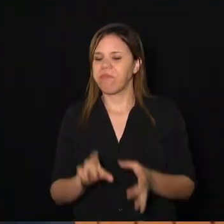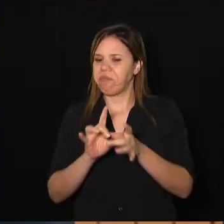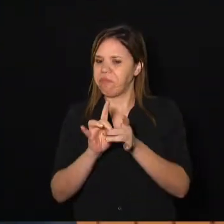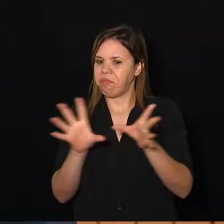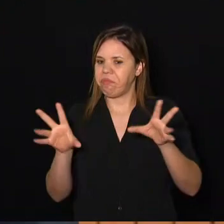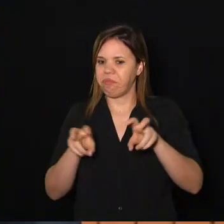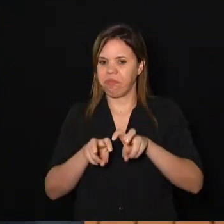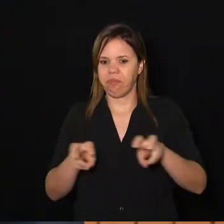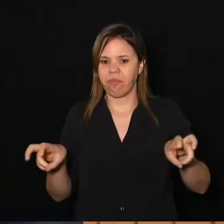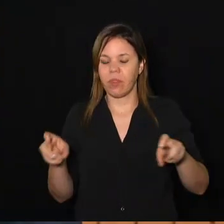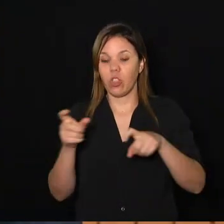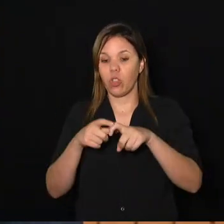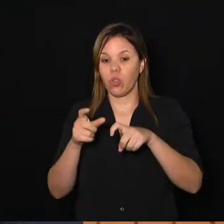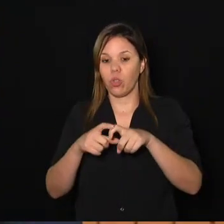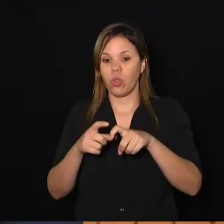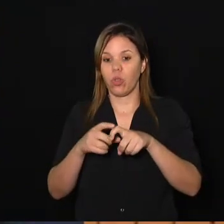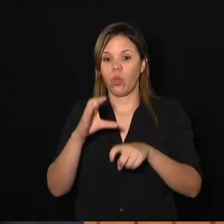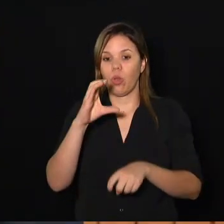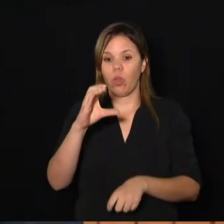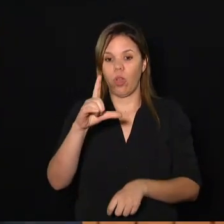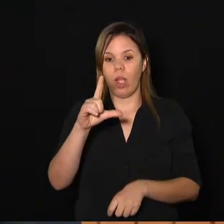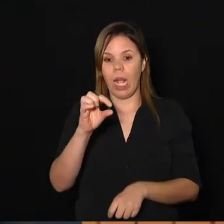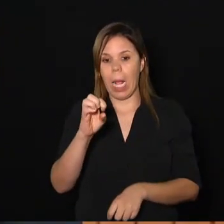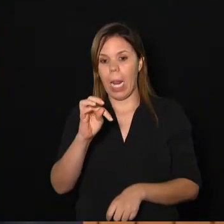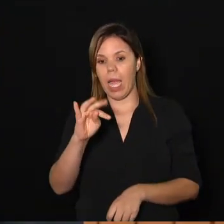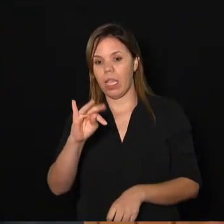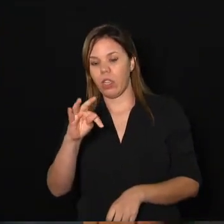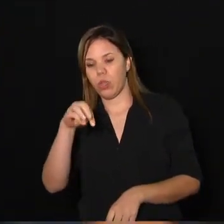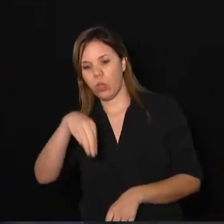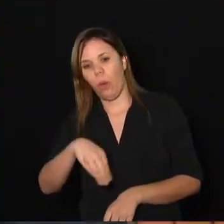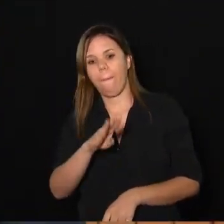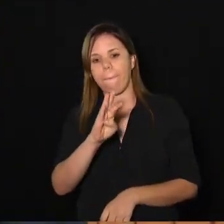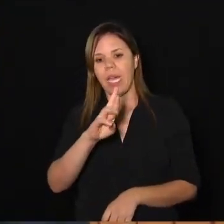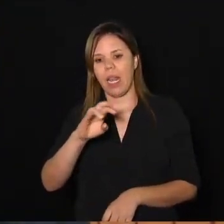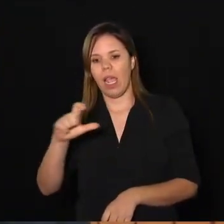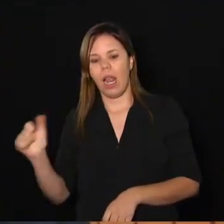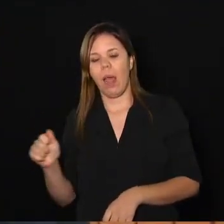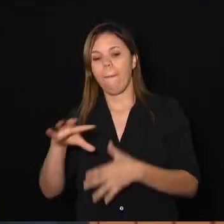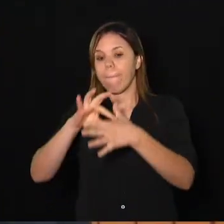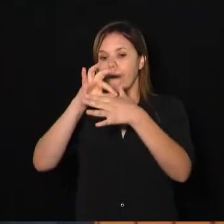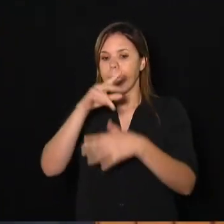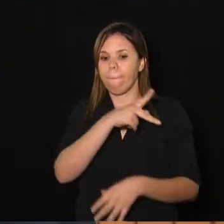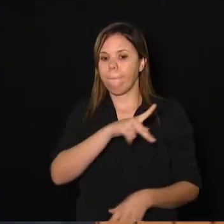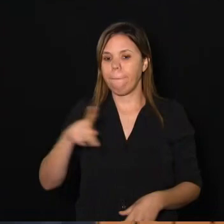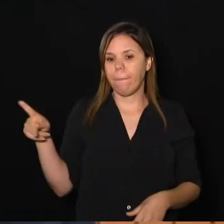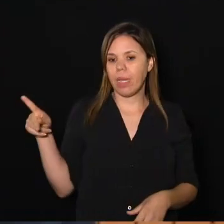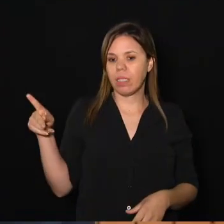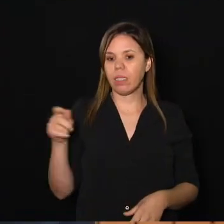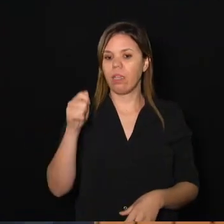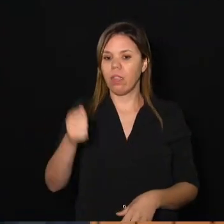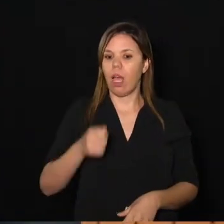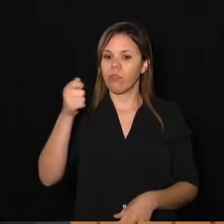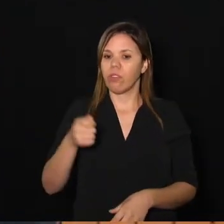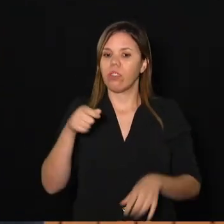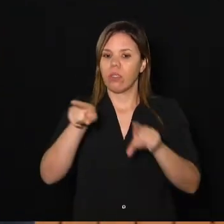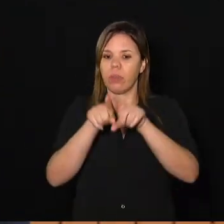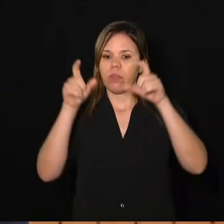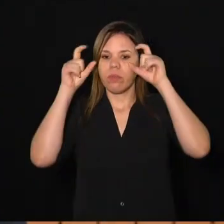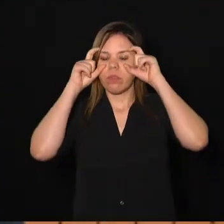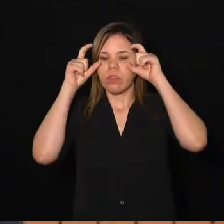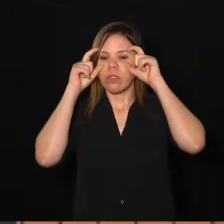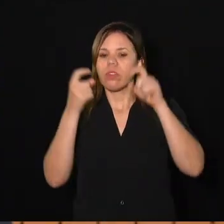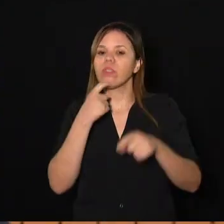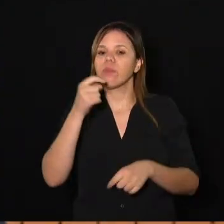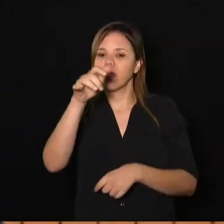doutor Creiton Varela presidente da Associação dos Oftomologistas de Campinas e